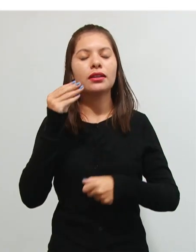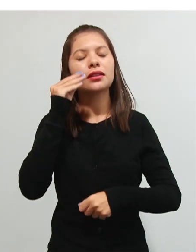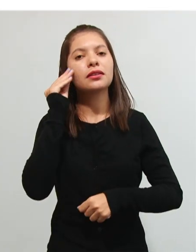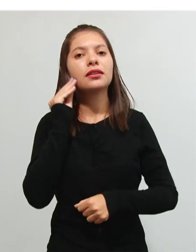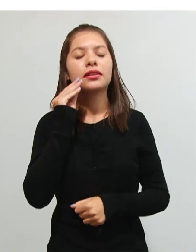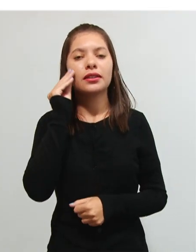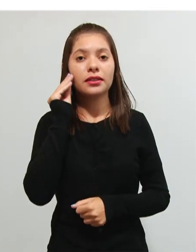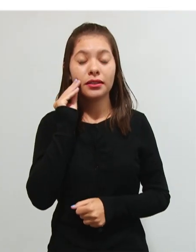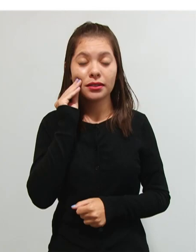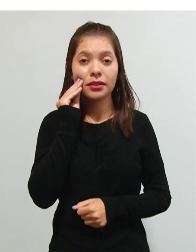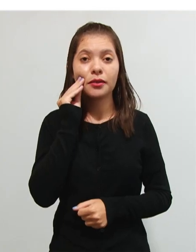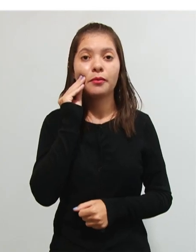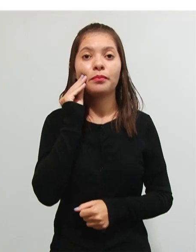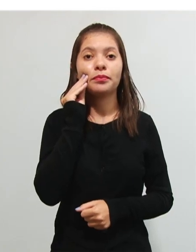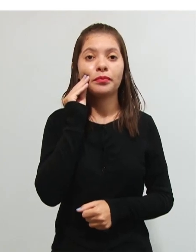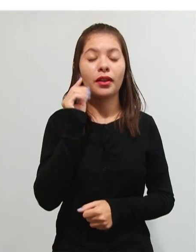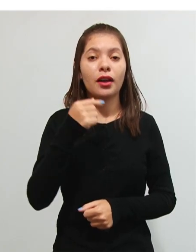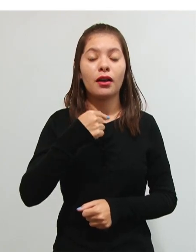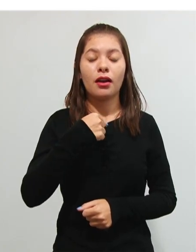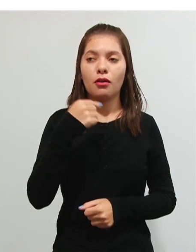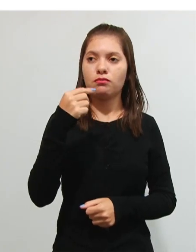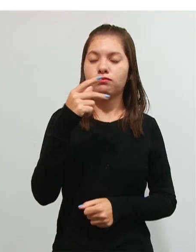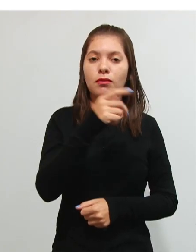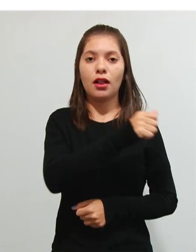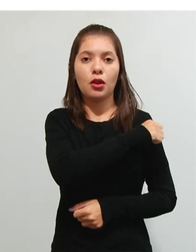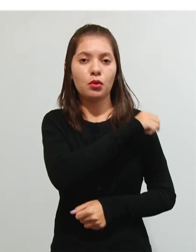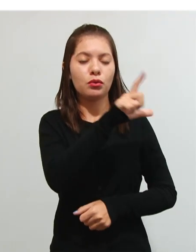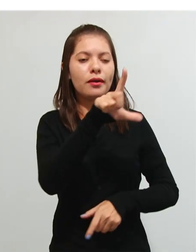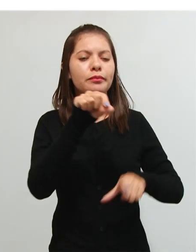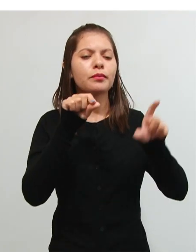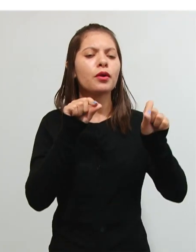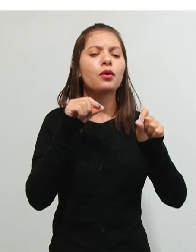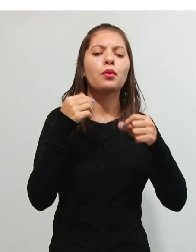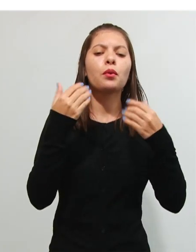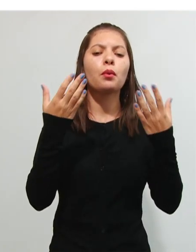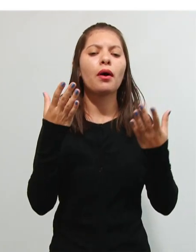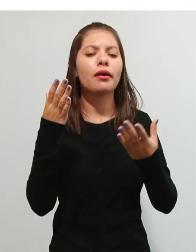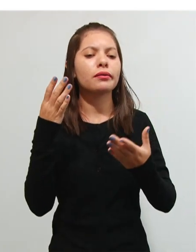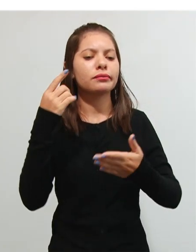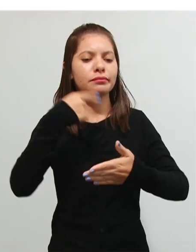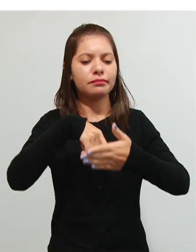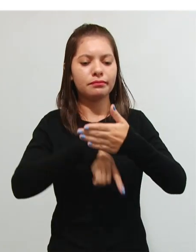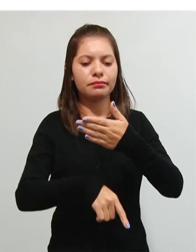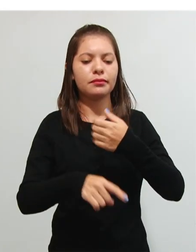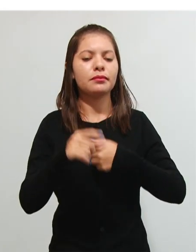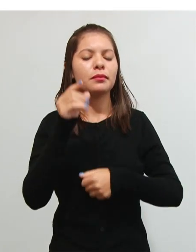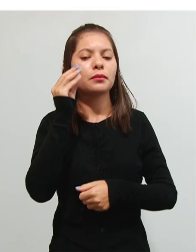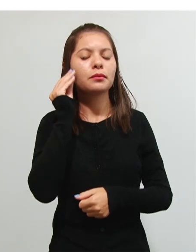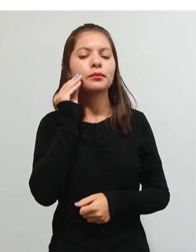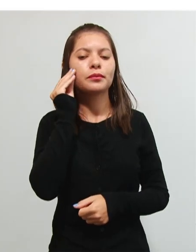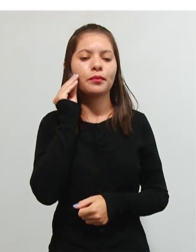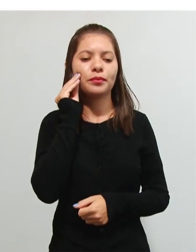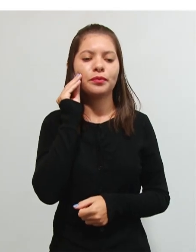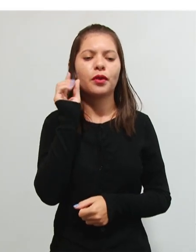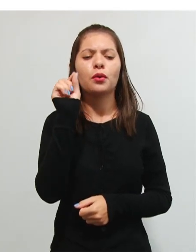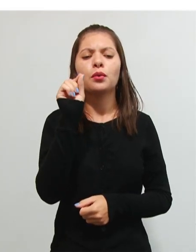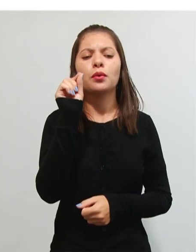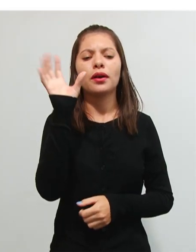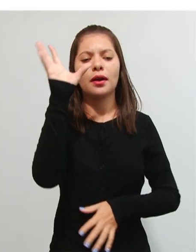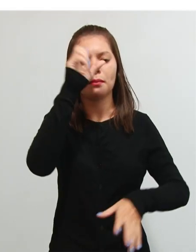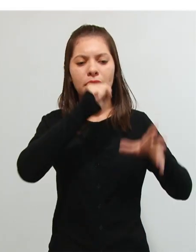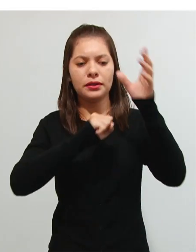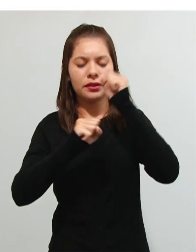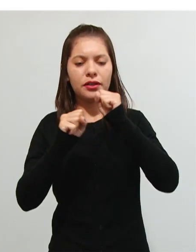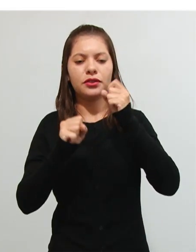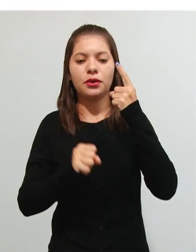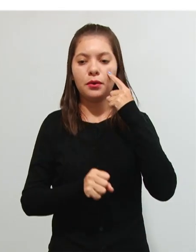mas essas experiências ele escolhe quais delas ele quer realmente se aprofundar. E o que é aprendizagem? Acima de